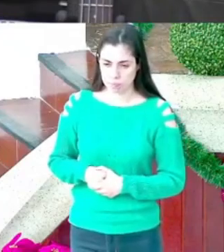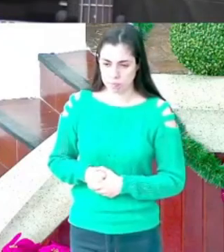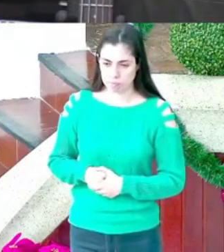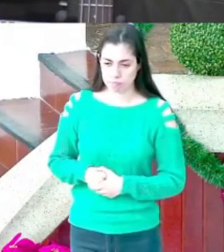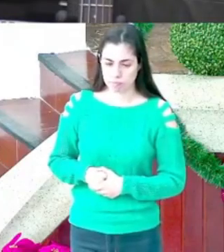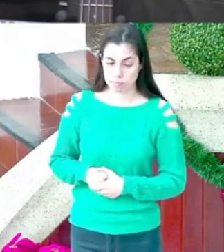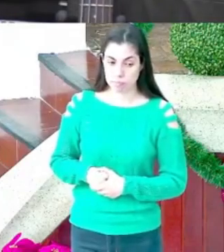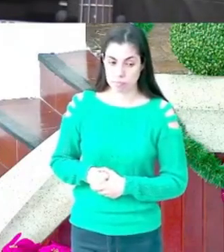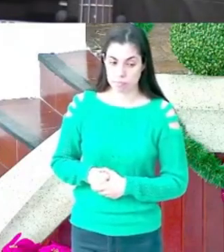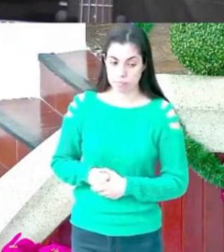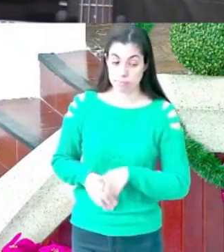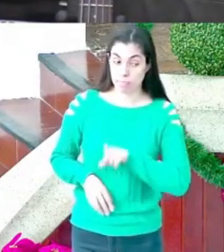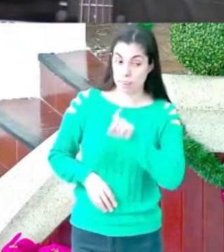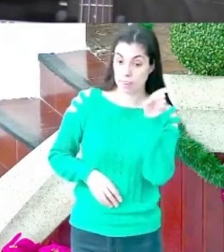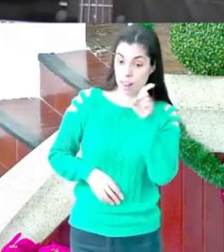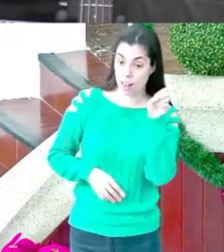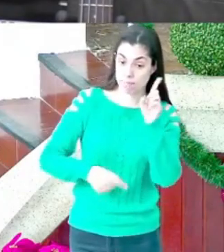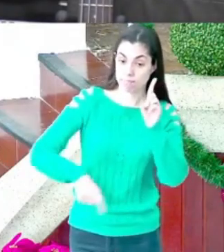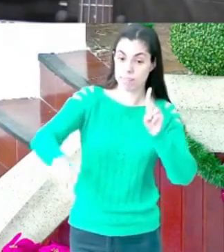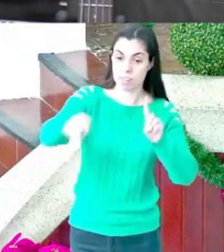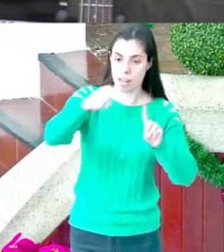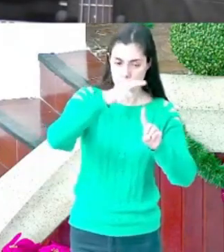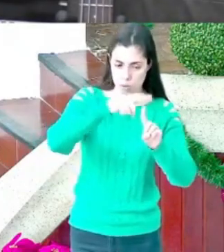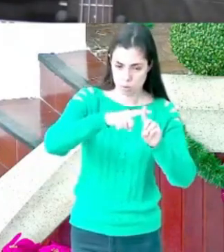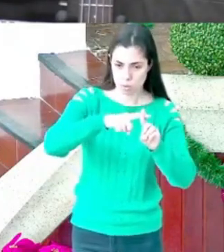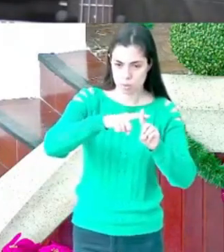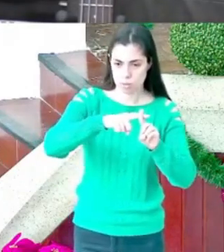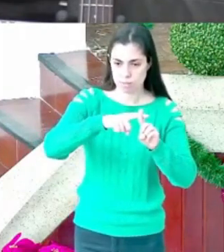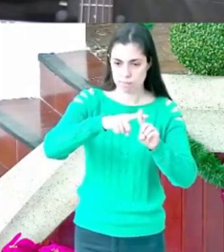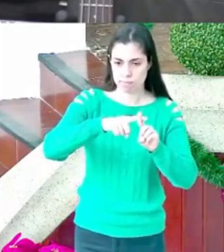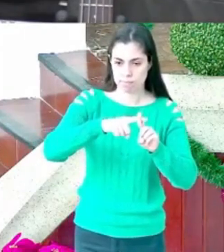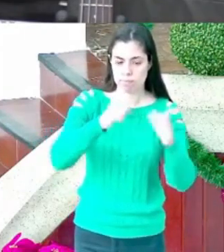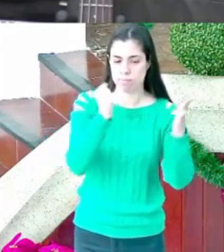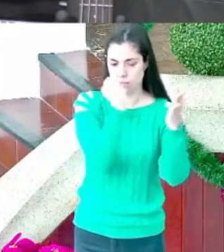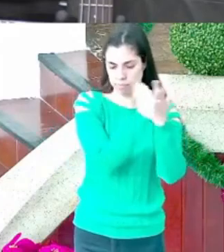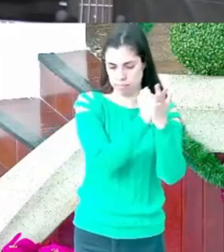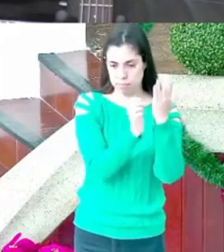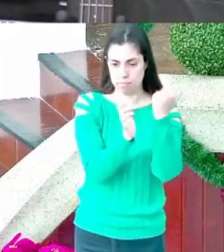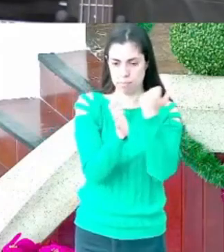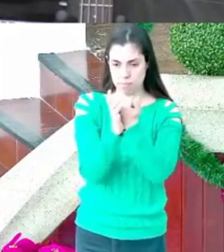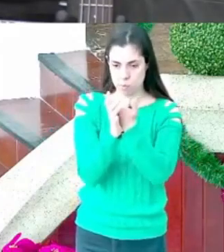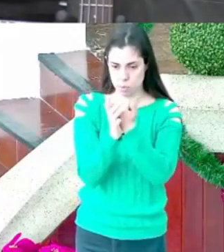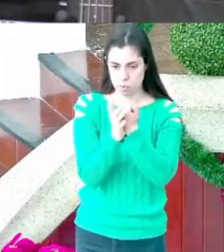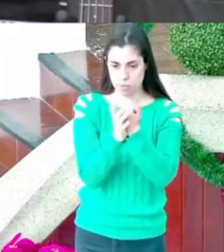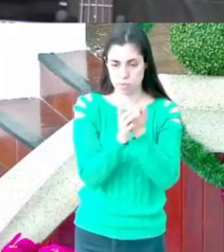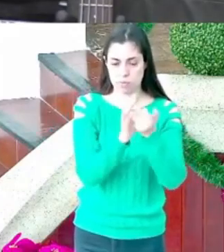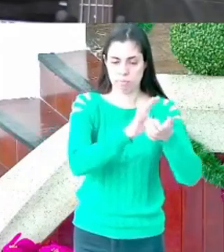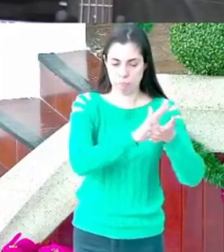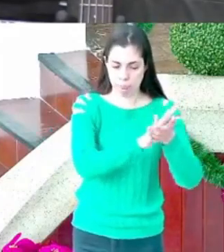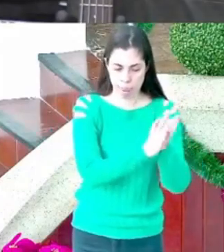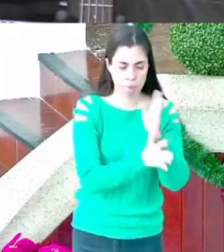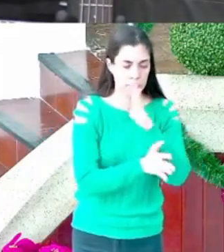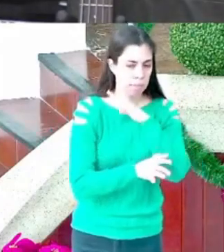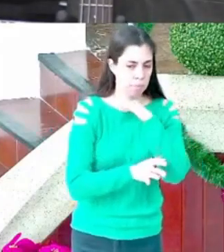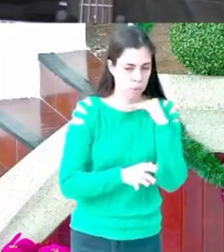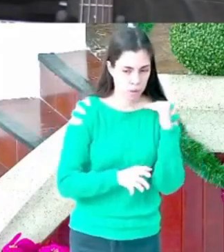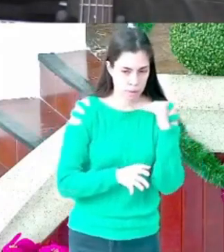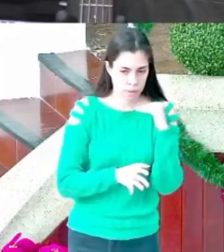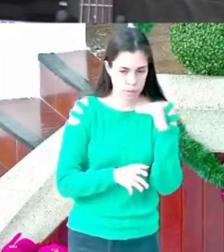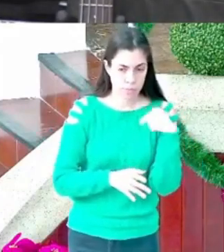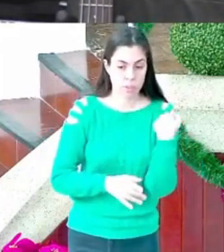Ele morreu em nosso lugar, a sua justiça é creditada a nosso favor por meio da